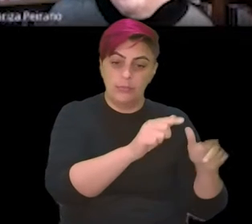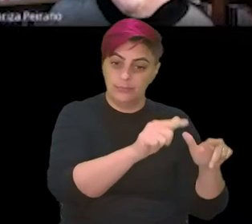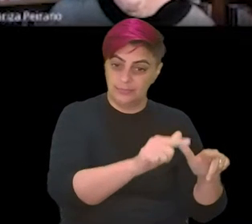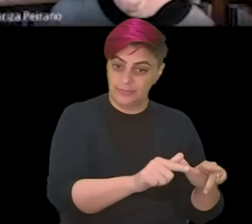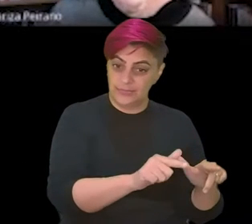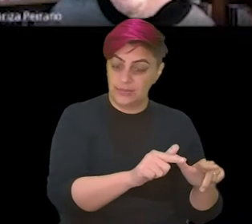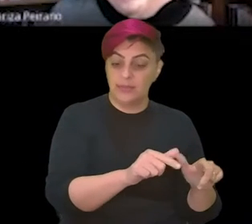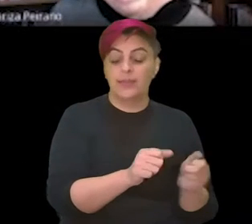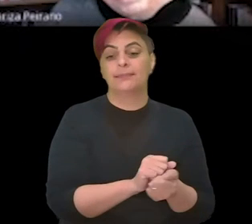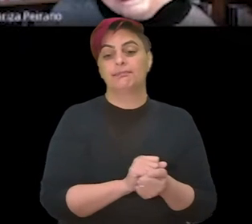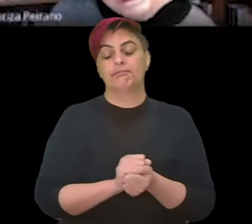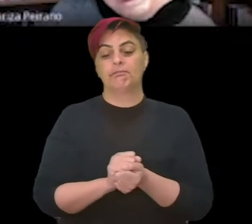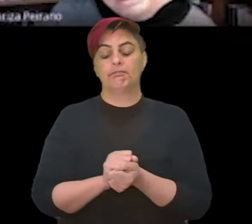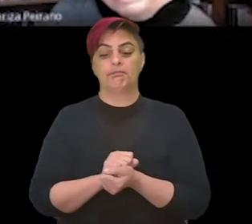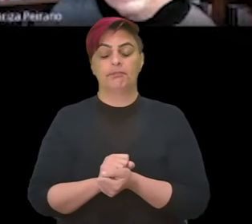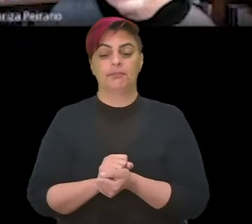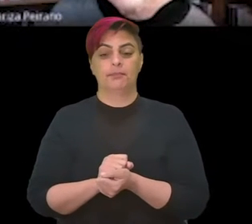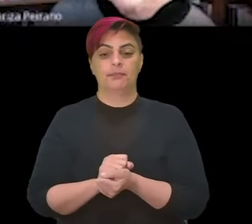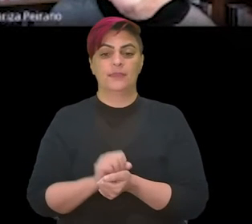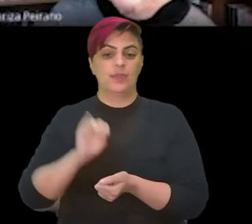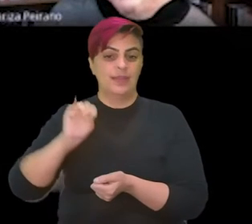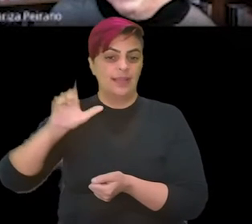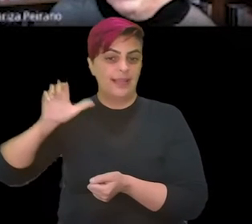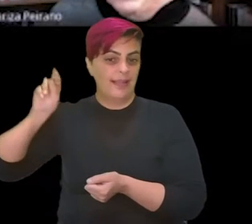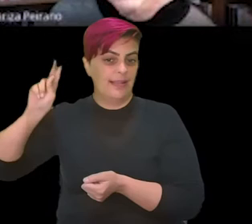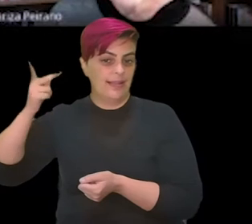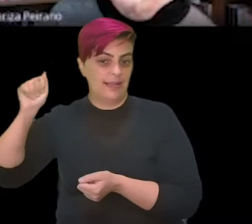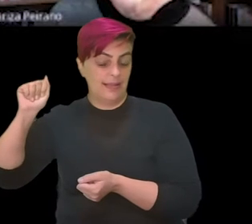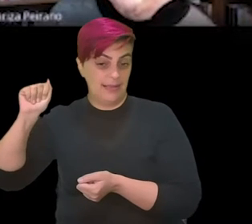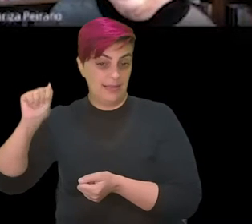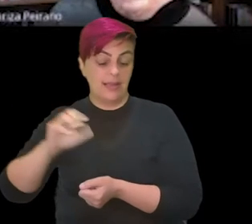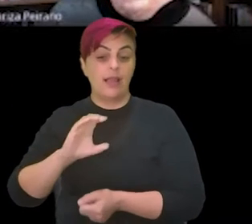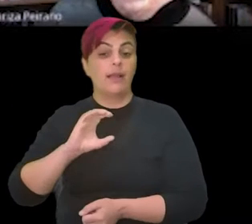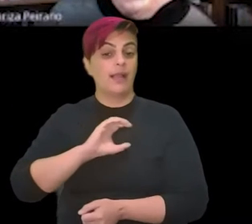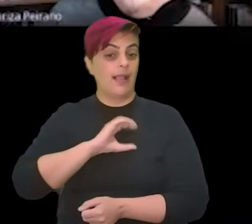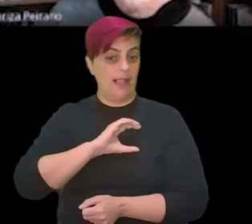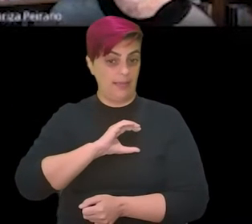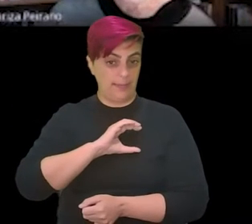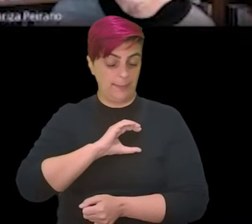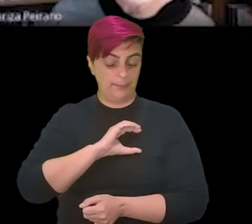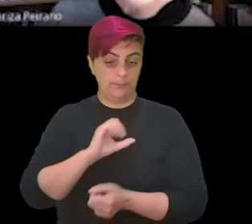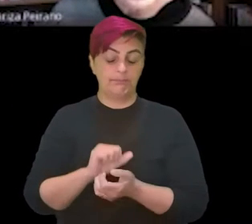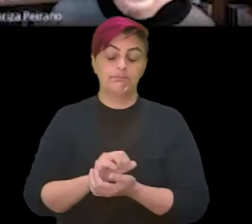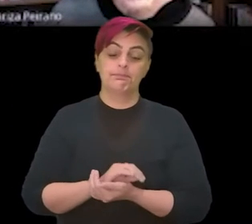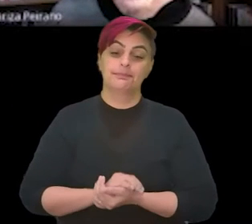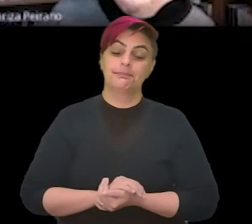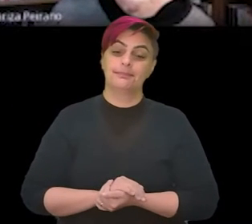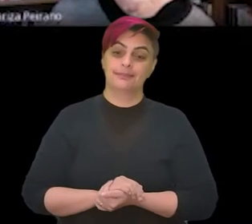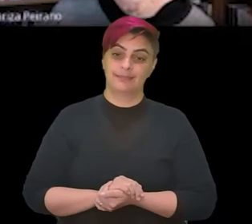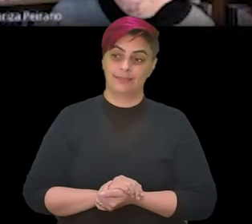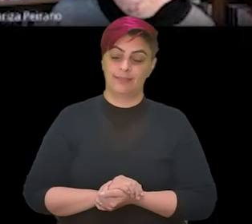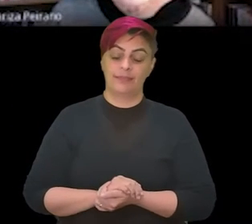Torres, por Franz Boas, na ilha de Baffin, no Canadá, por Radcliffe